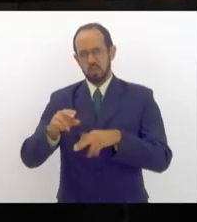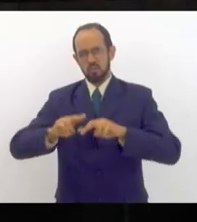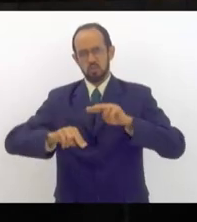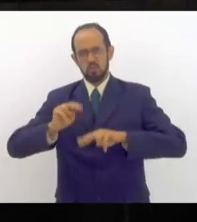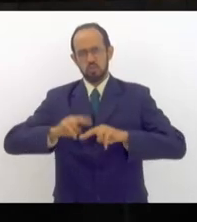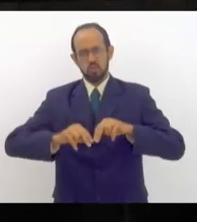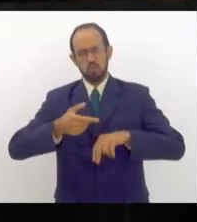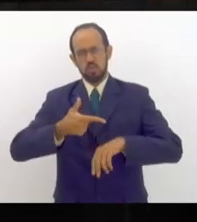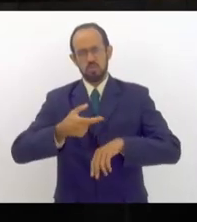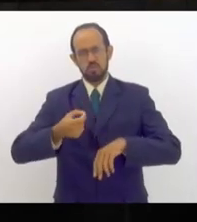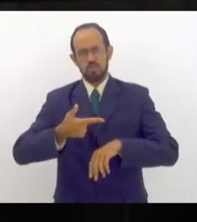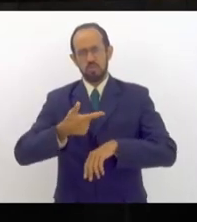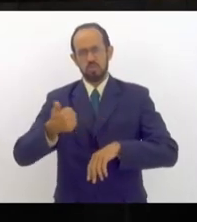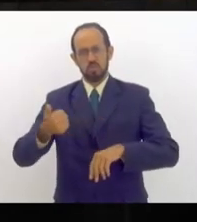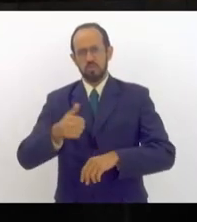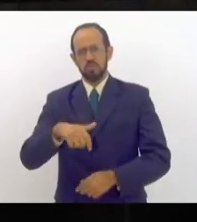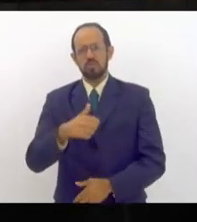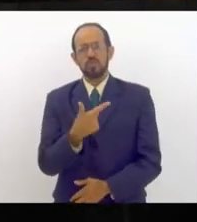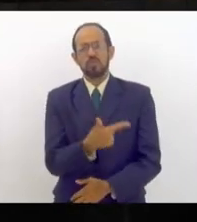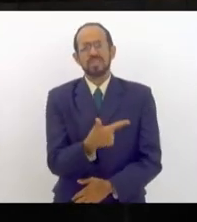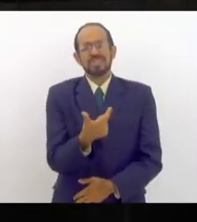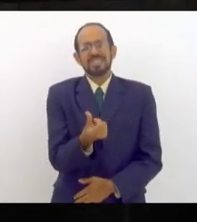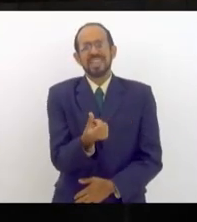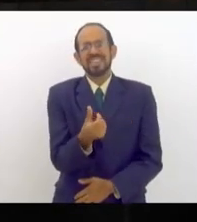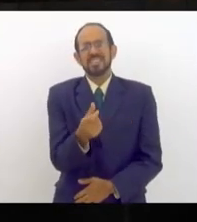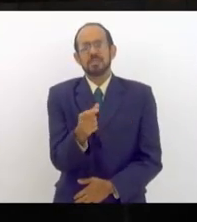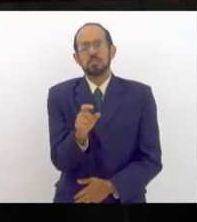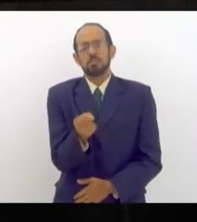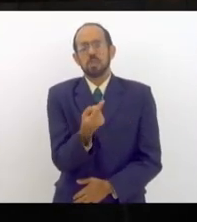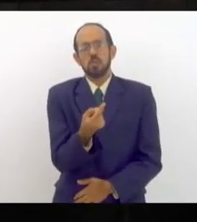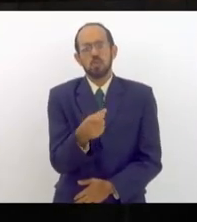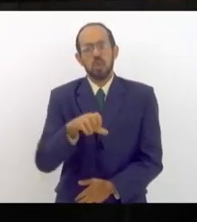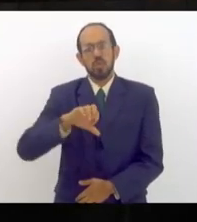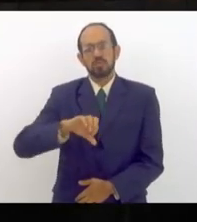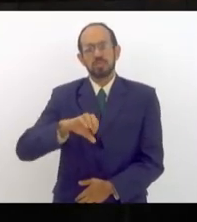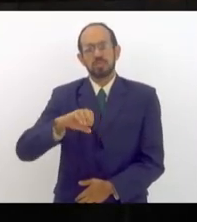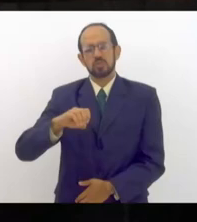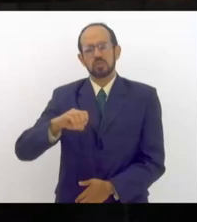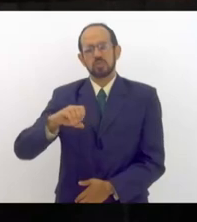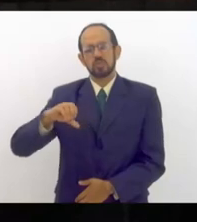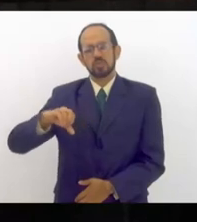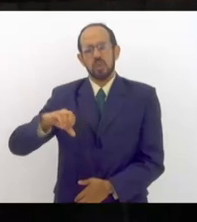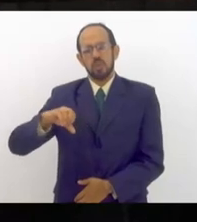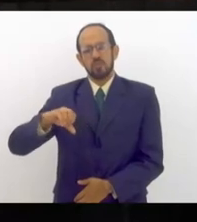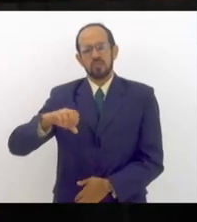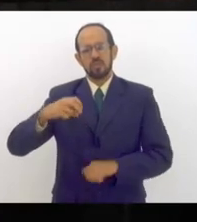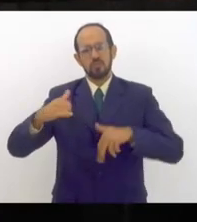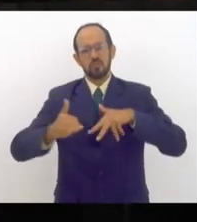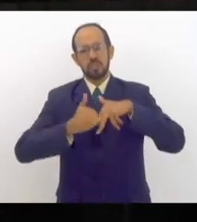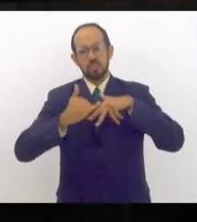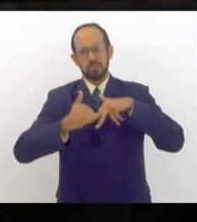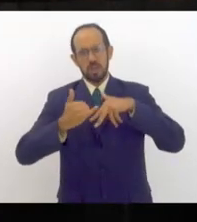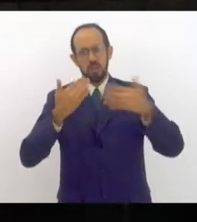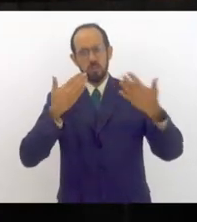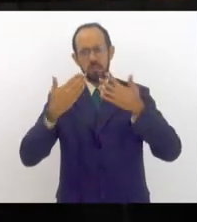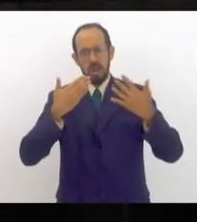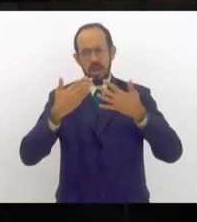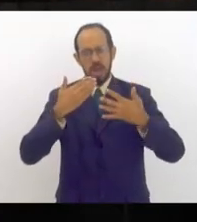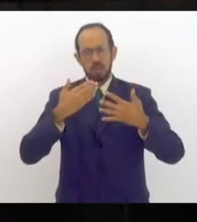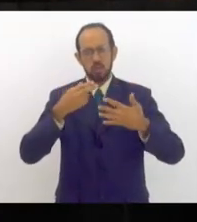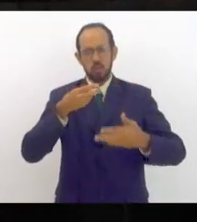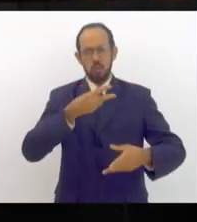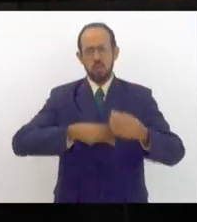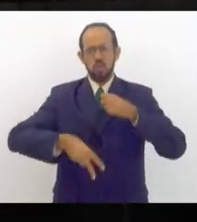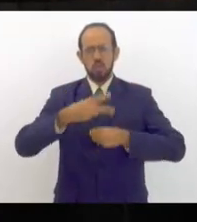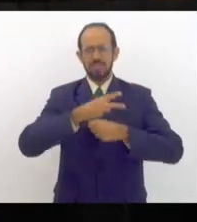foram 26.709 vítimas. Comparado com o mesmo período do ano anterior, o número representa um